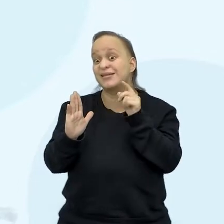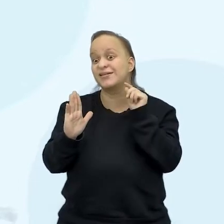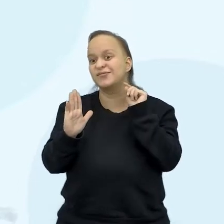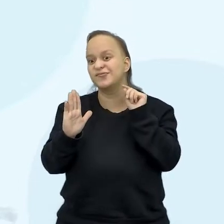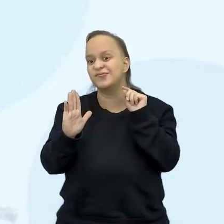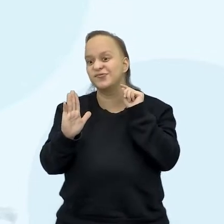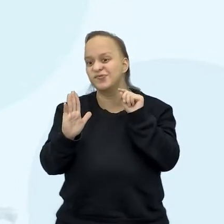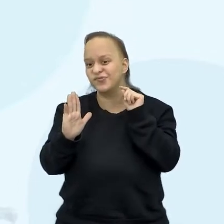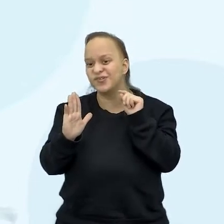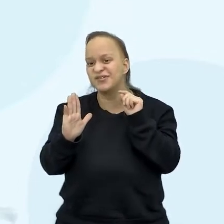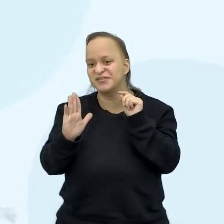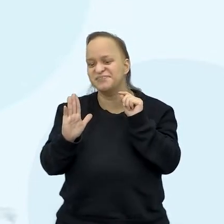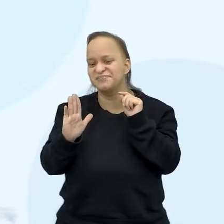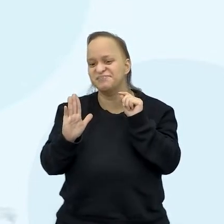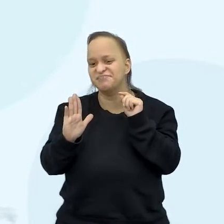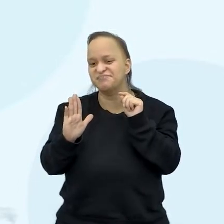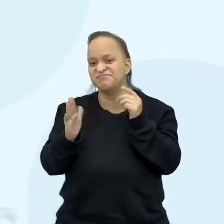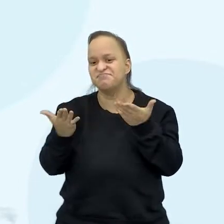quê?